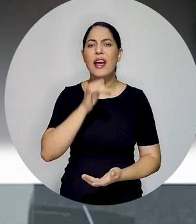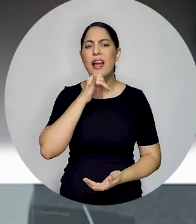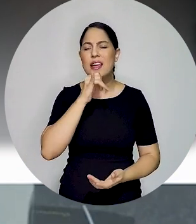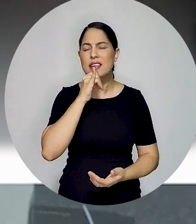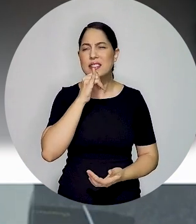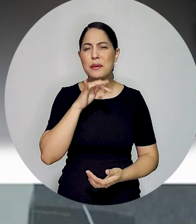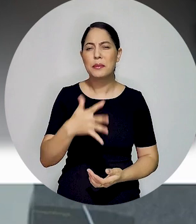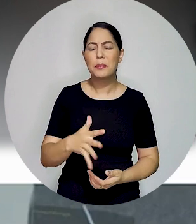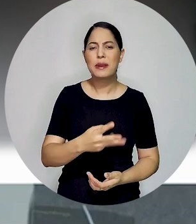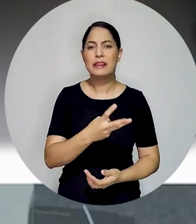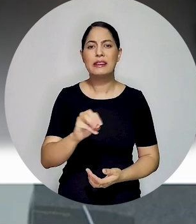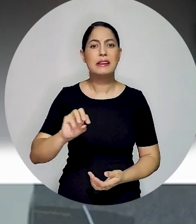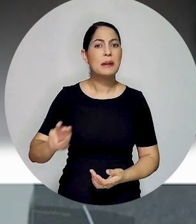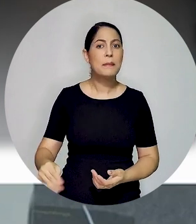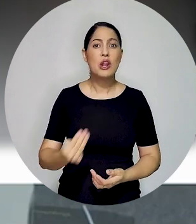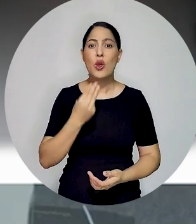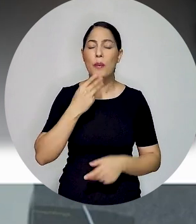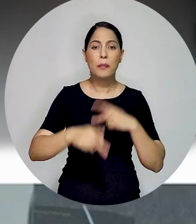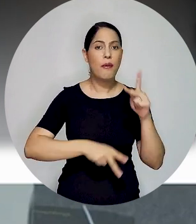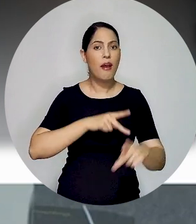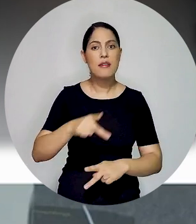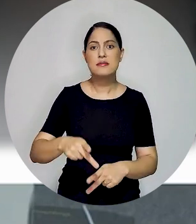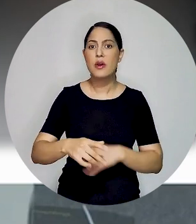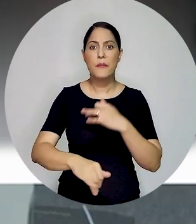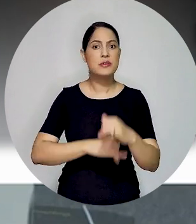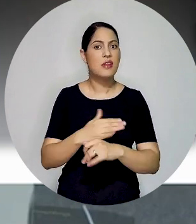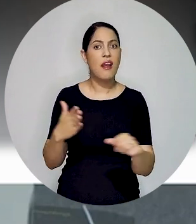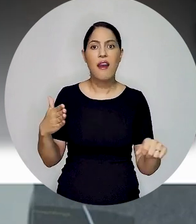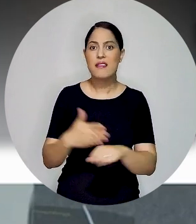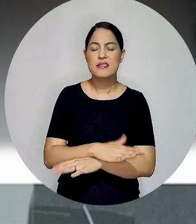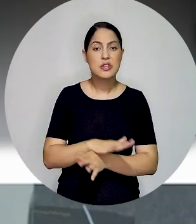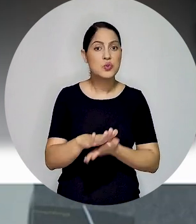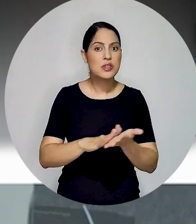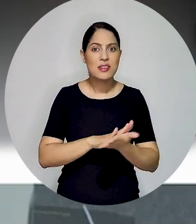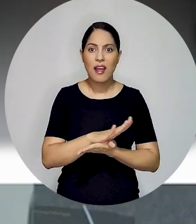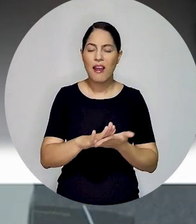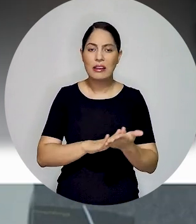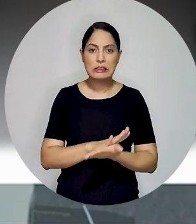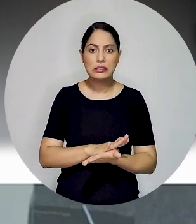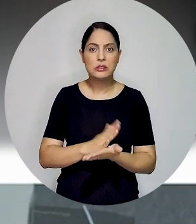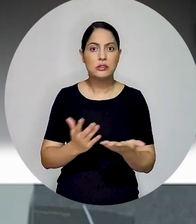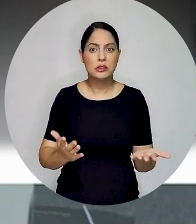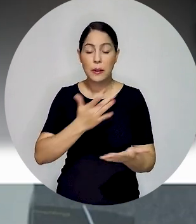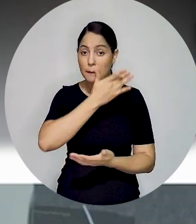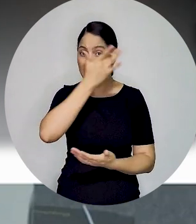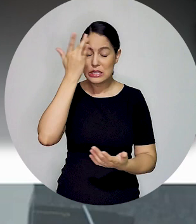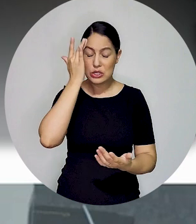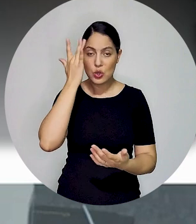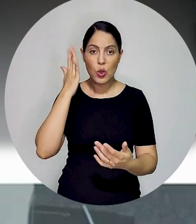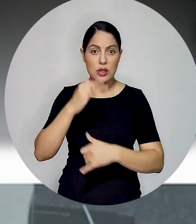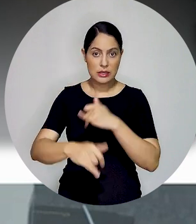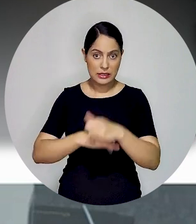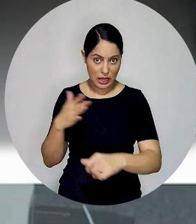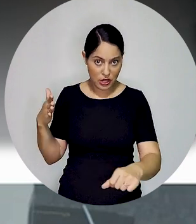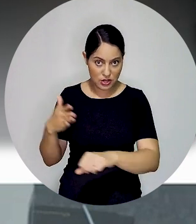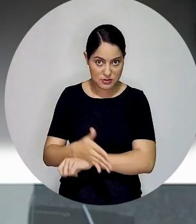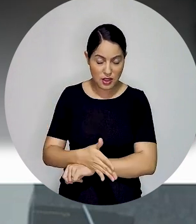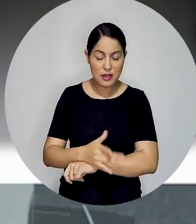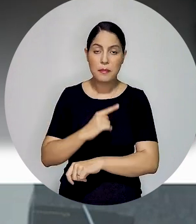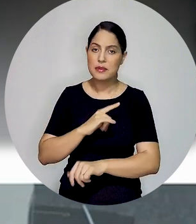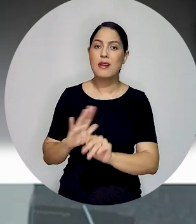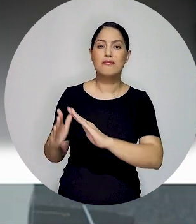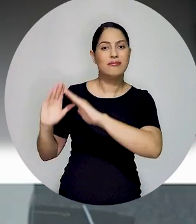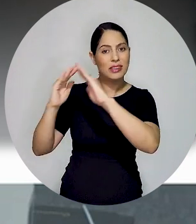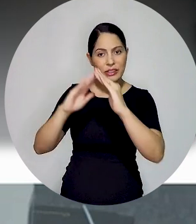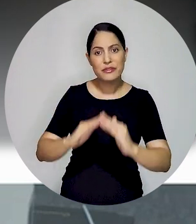muito carente de estruturas. Falaram aqui de cerca de 30 milhões de pessoas que não têm acesso à internet. As pessoas que têm acesso à